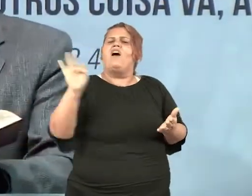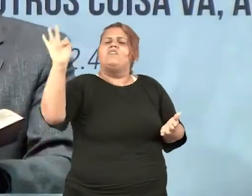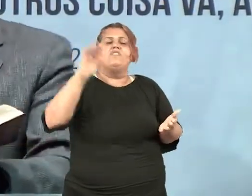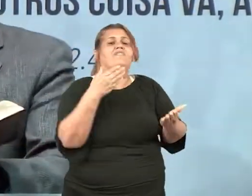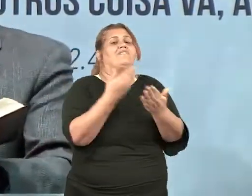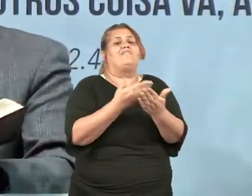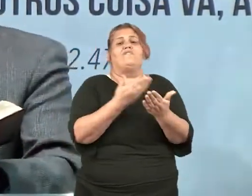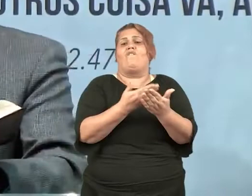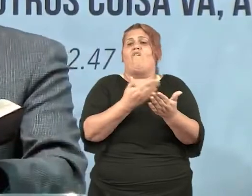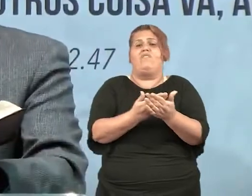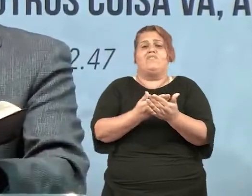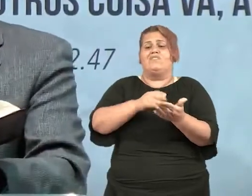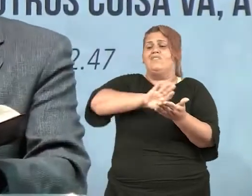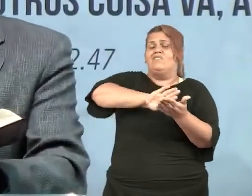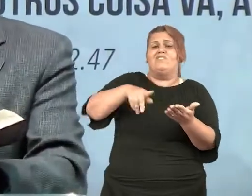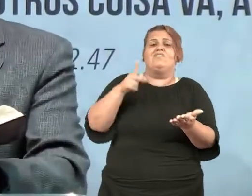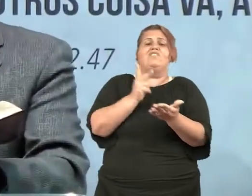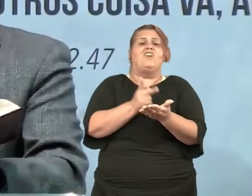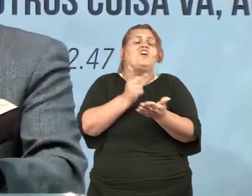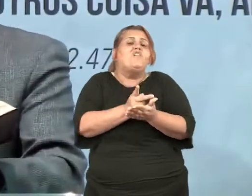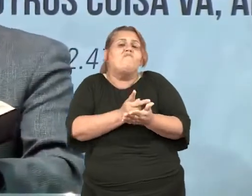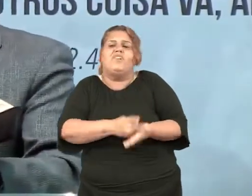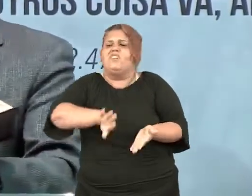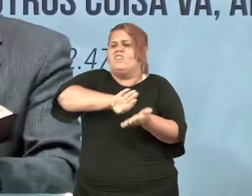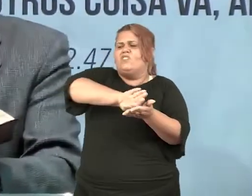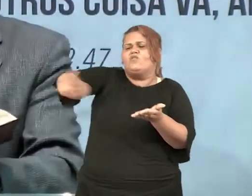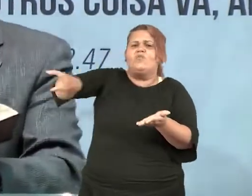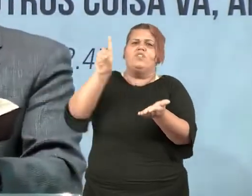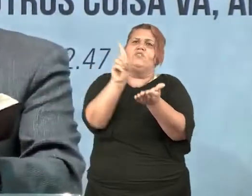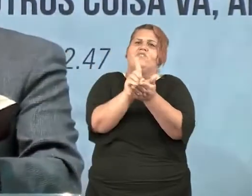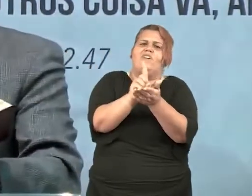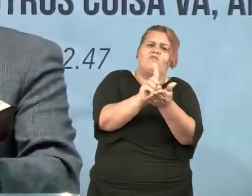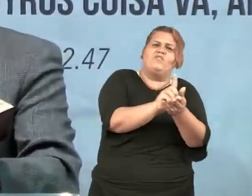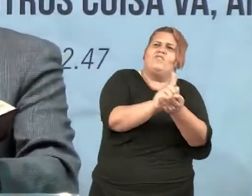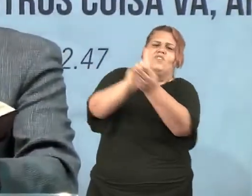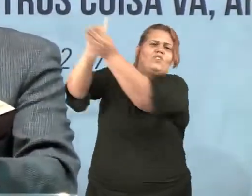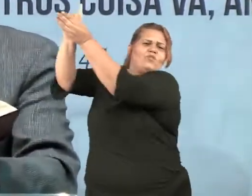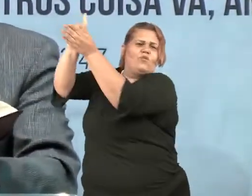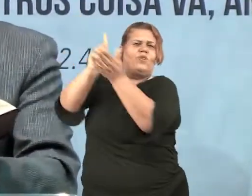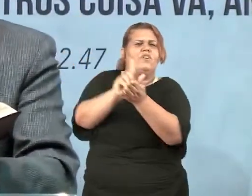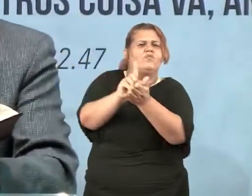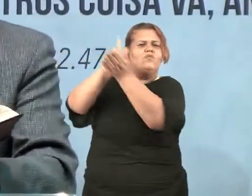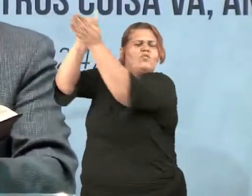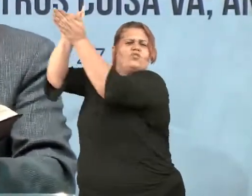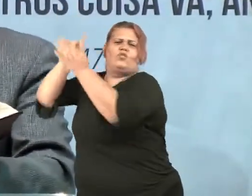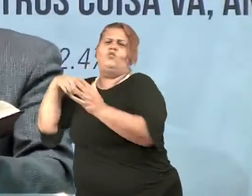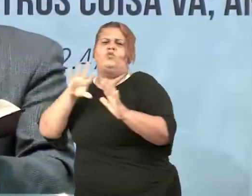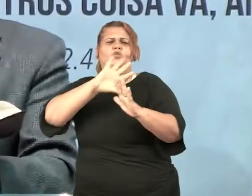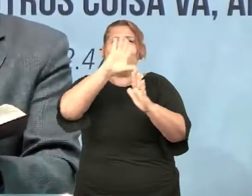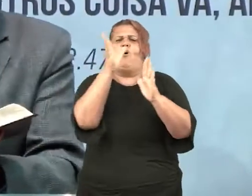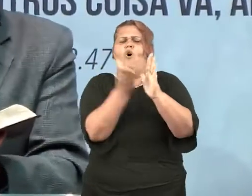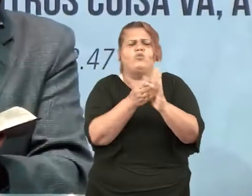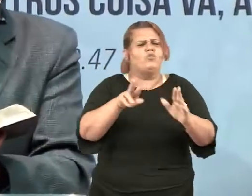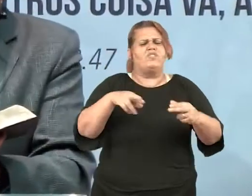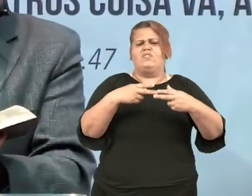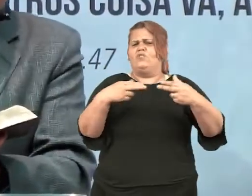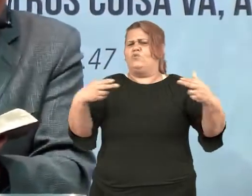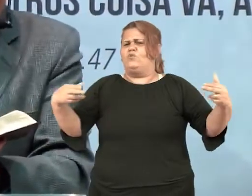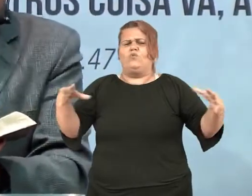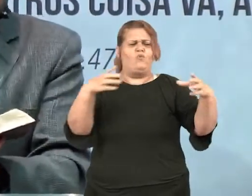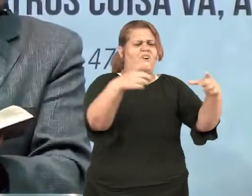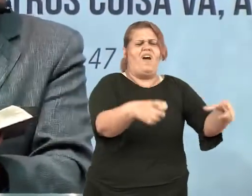das escolas tantas vezes, do teatro tantas vezes, da literatura tantas vezes, é necessário reinserir